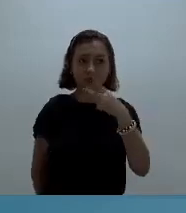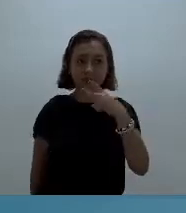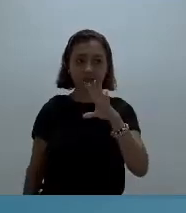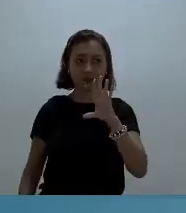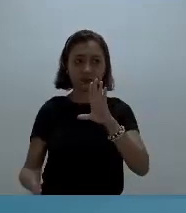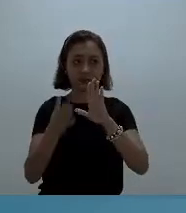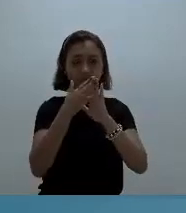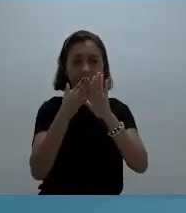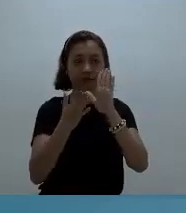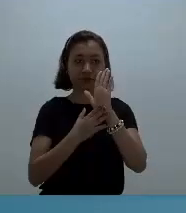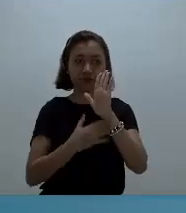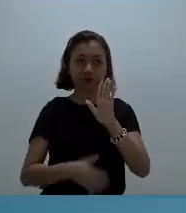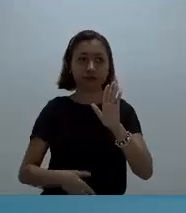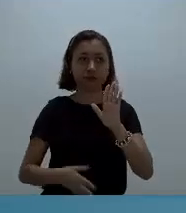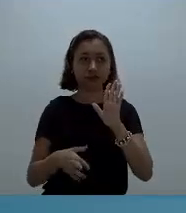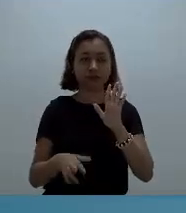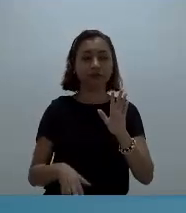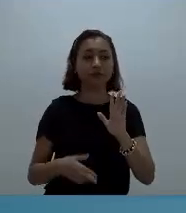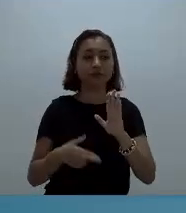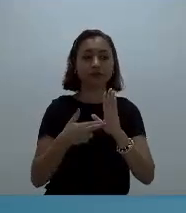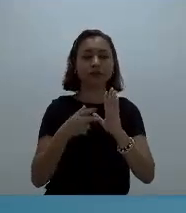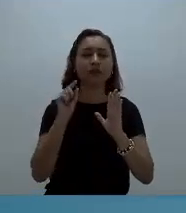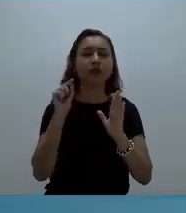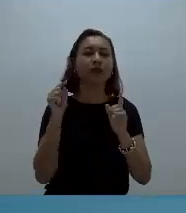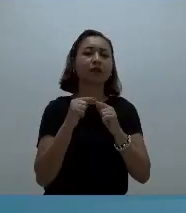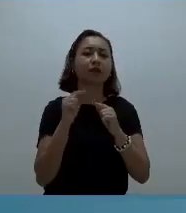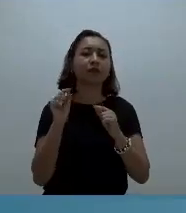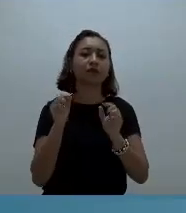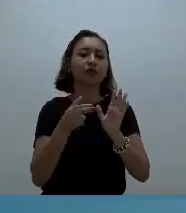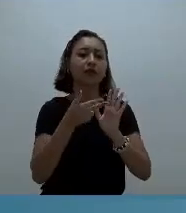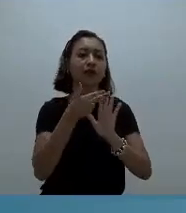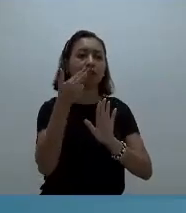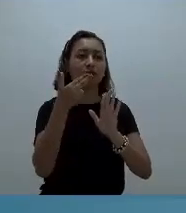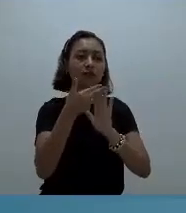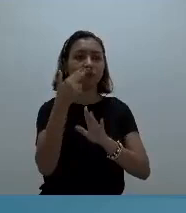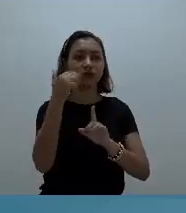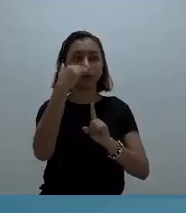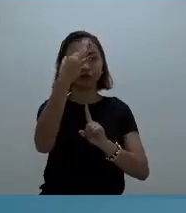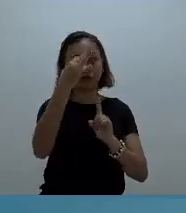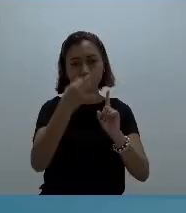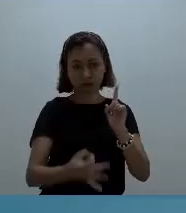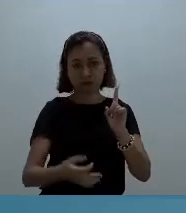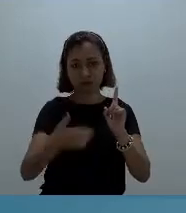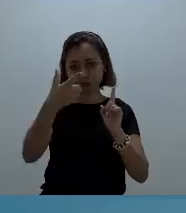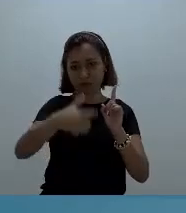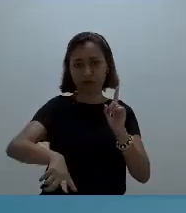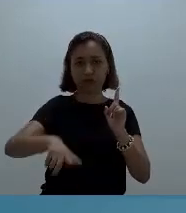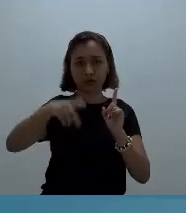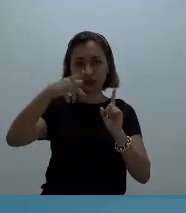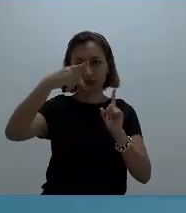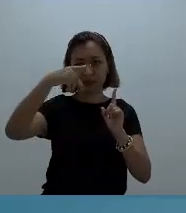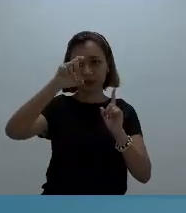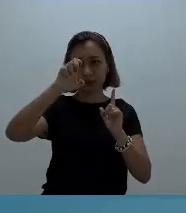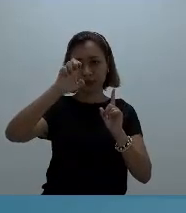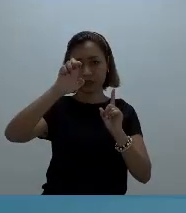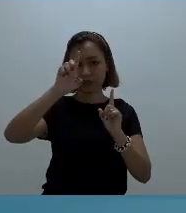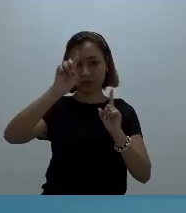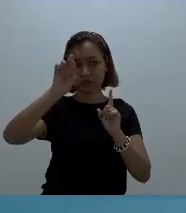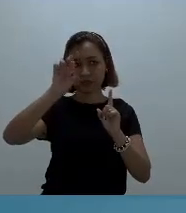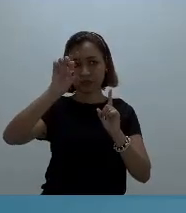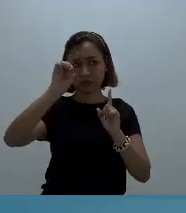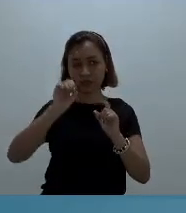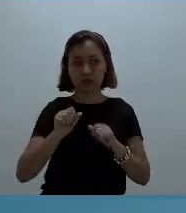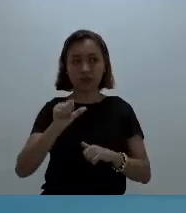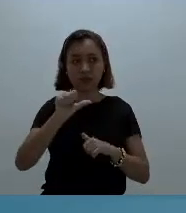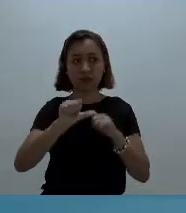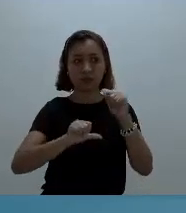vem de relatoria do desembargador Pedro Pinheiro Sotero. Altera a resolução